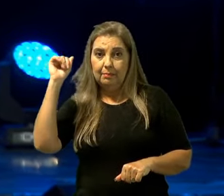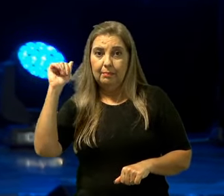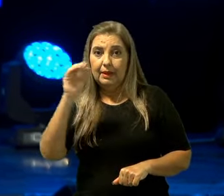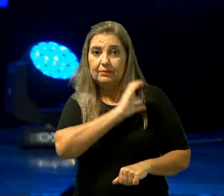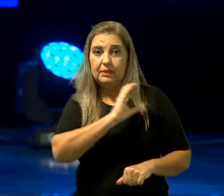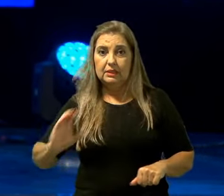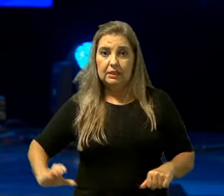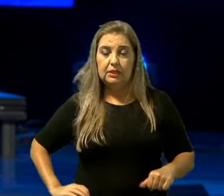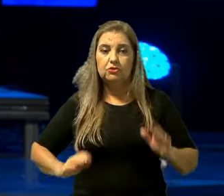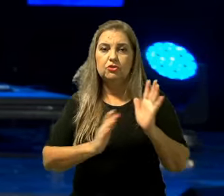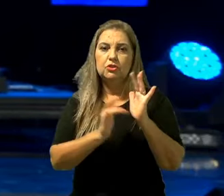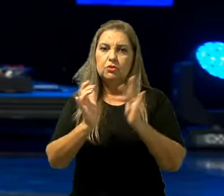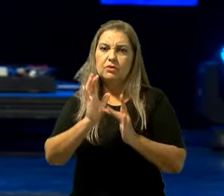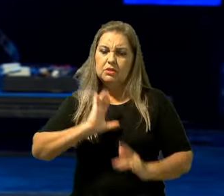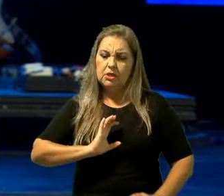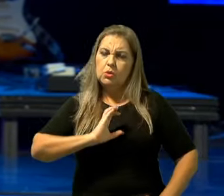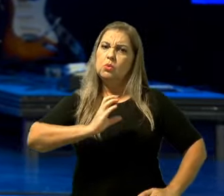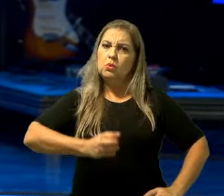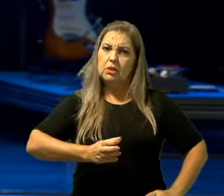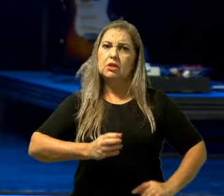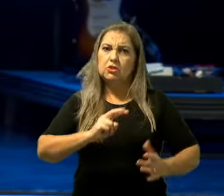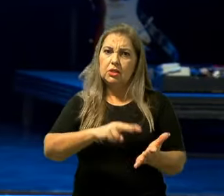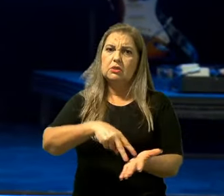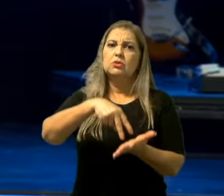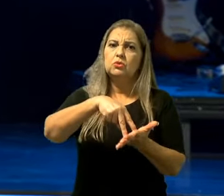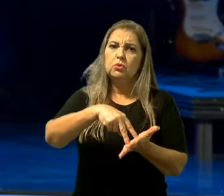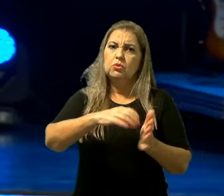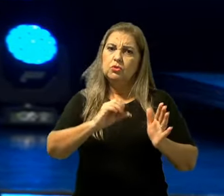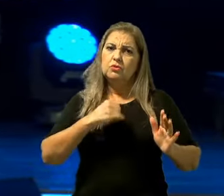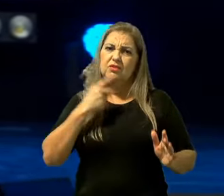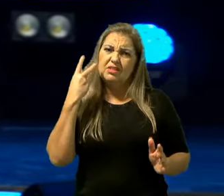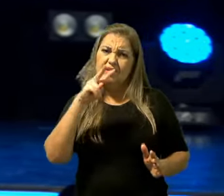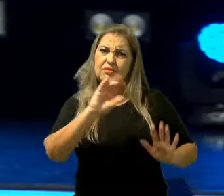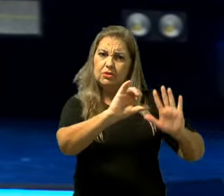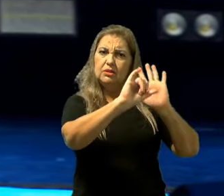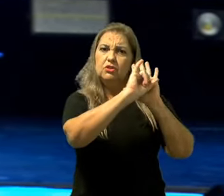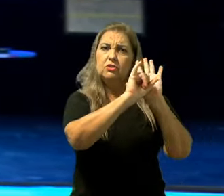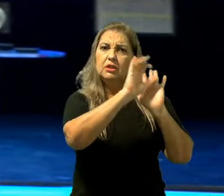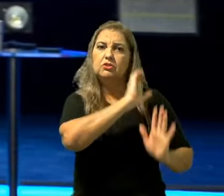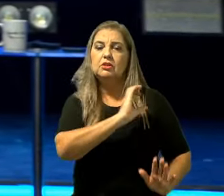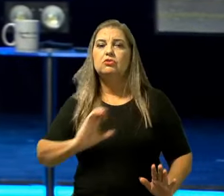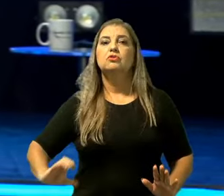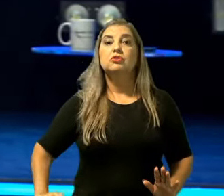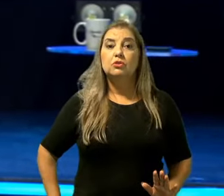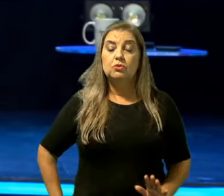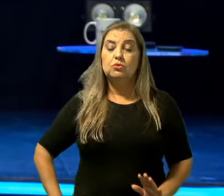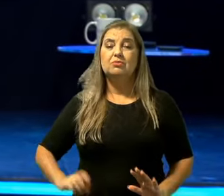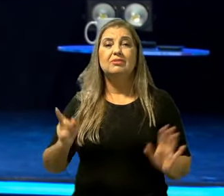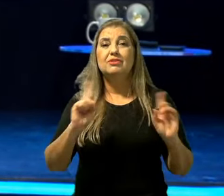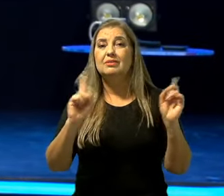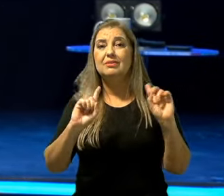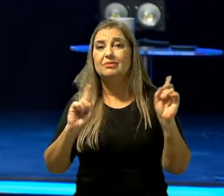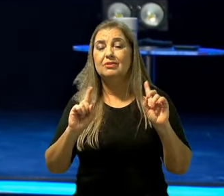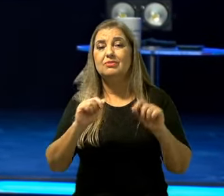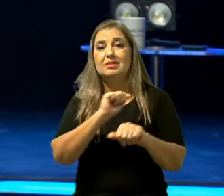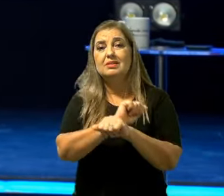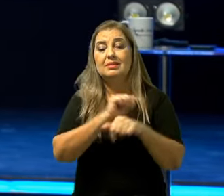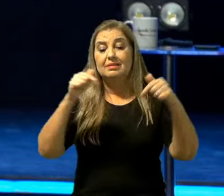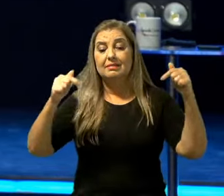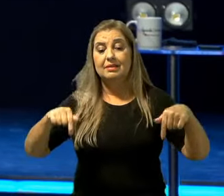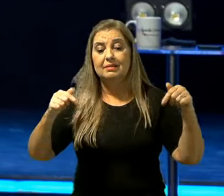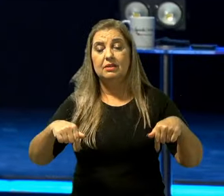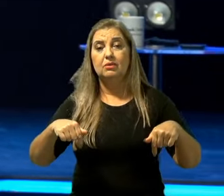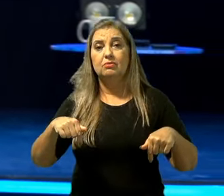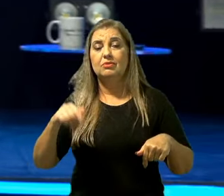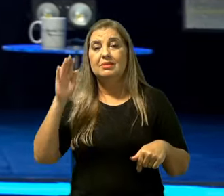é encorajado a andar à altura da sua identidade em Cristo Jesus, porque você não é aquilo que você está, você não é